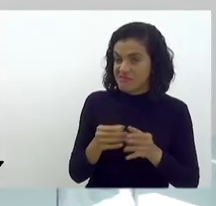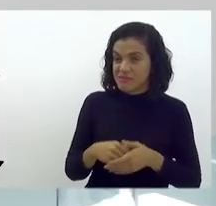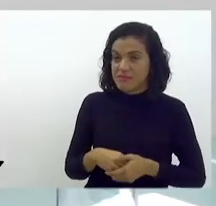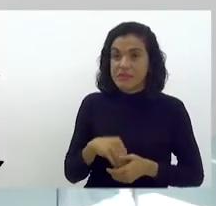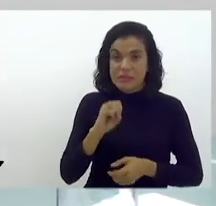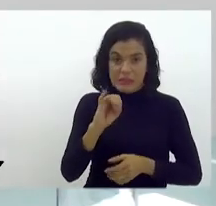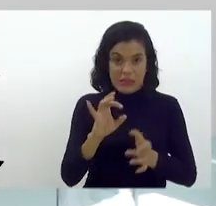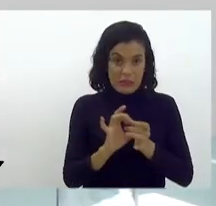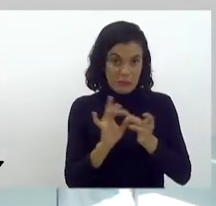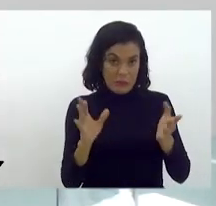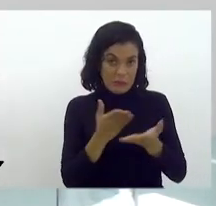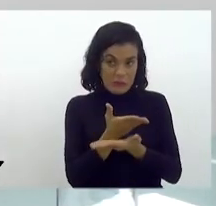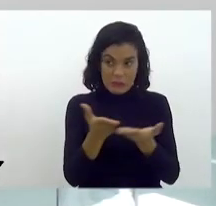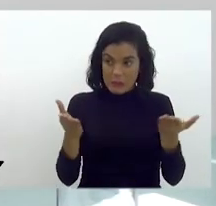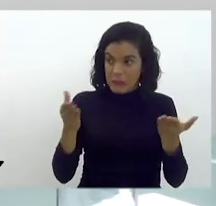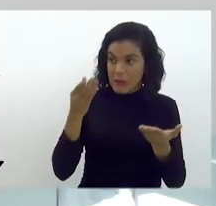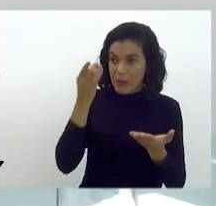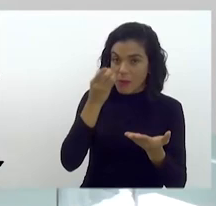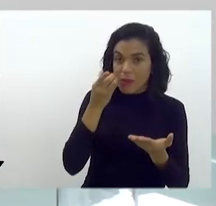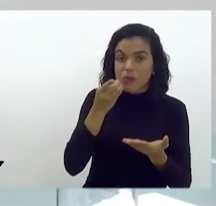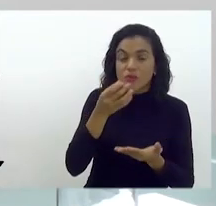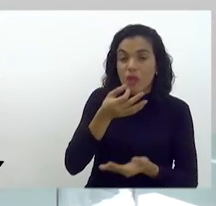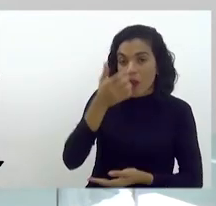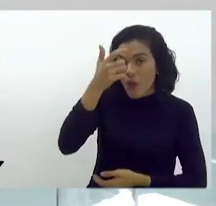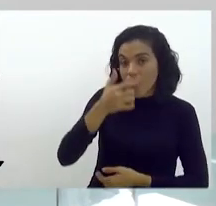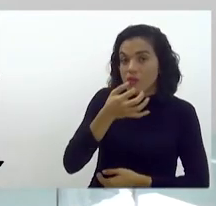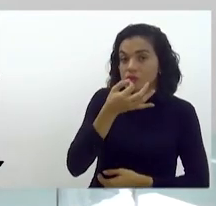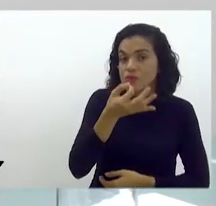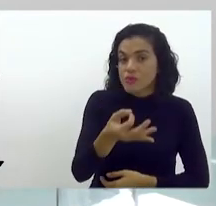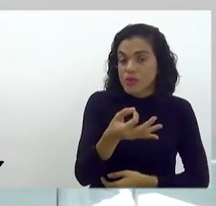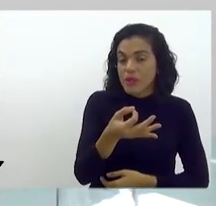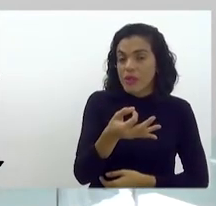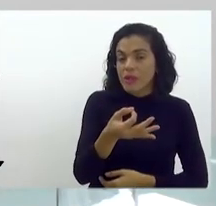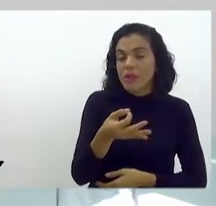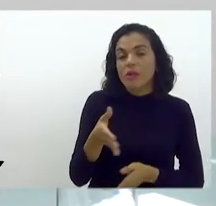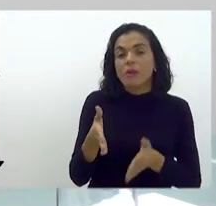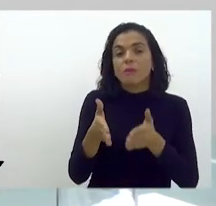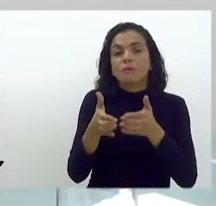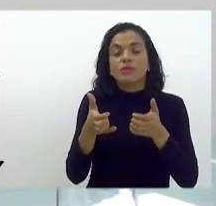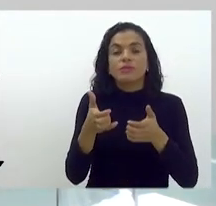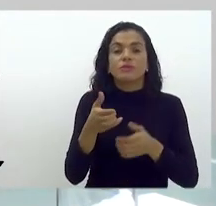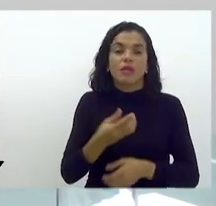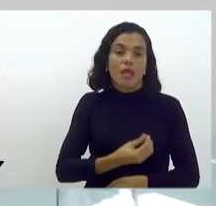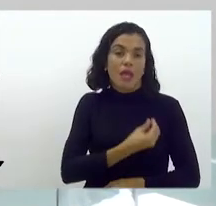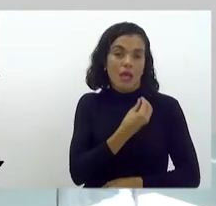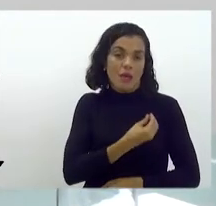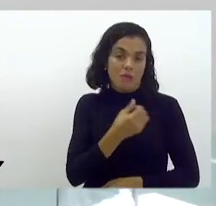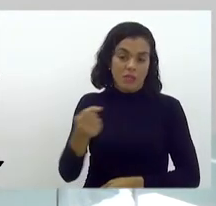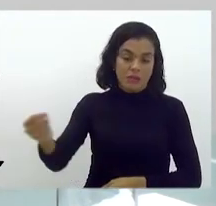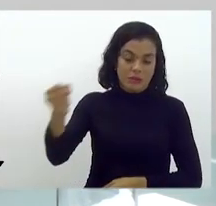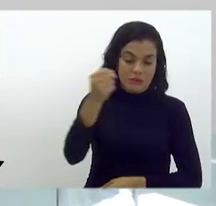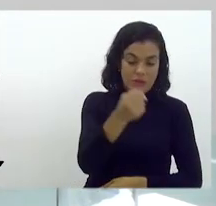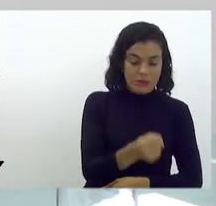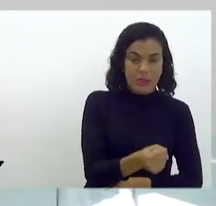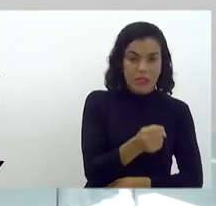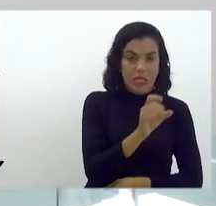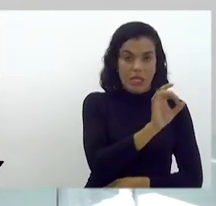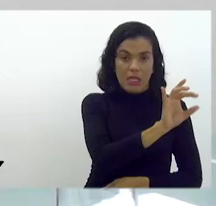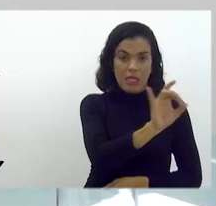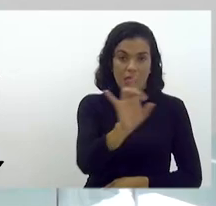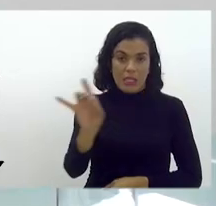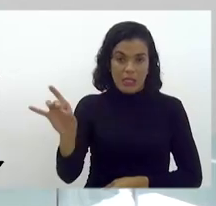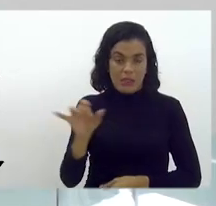permitir aqui os seus deputados fazer uma sugestão né é pedir a presença de um assessor de cada parlamentar